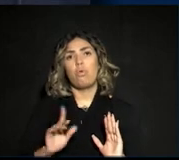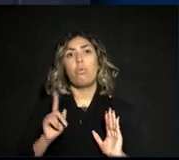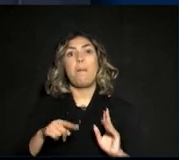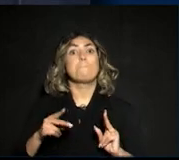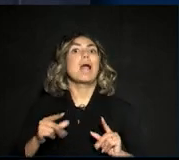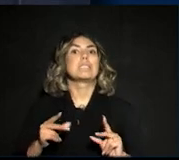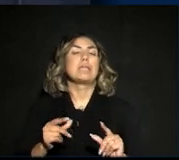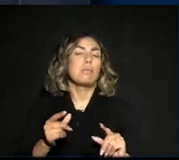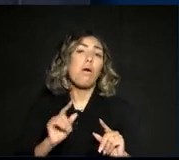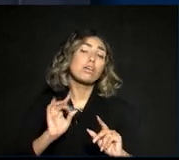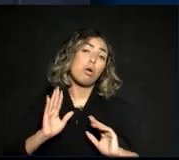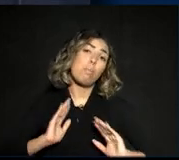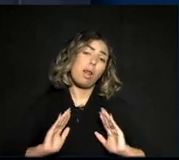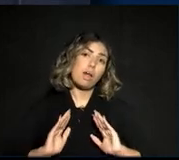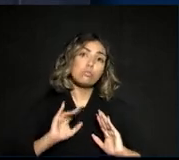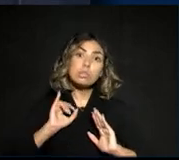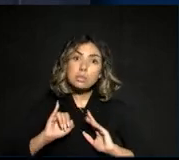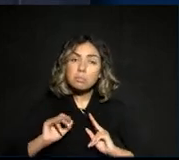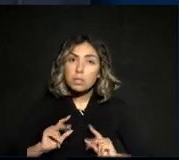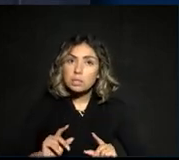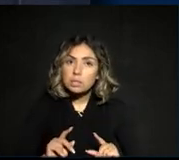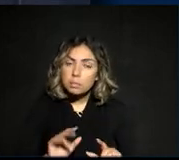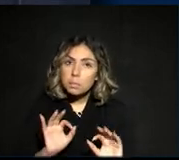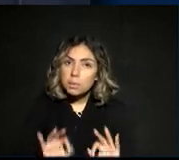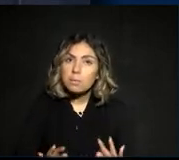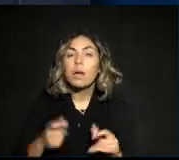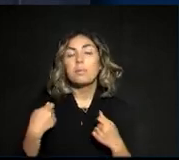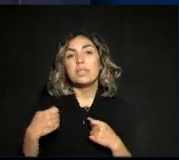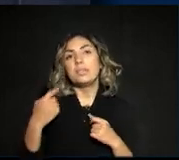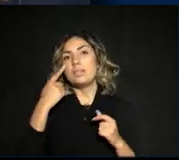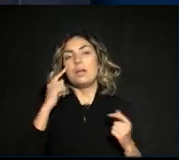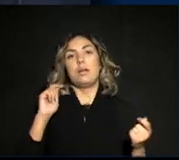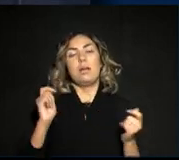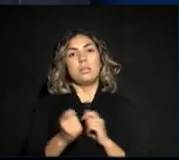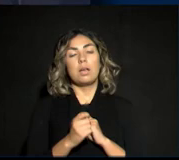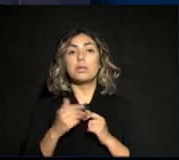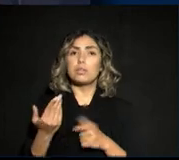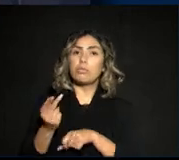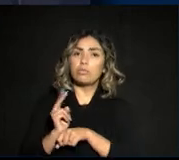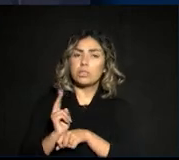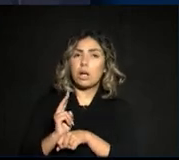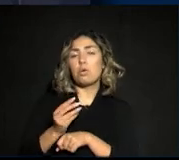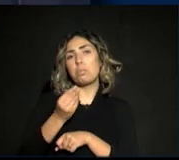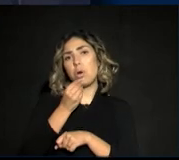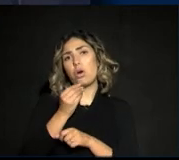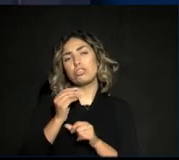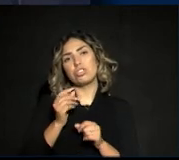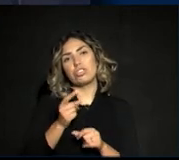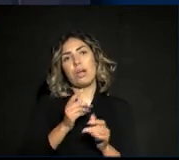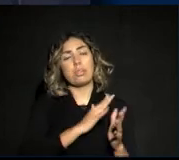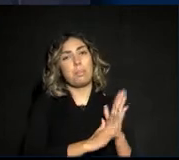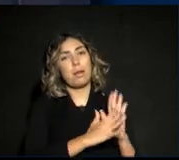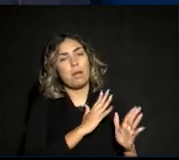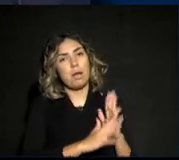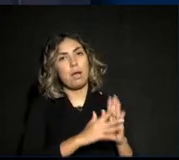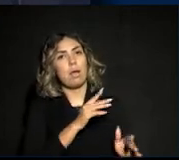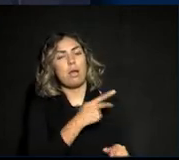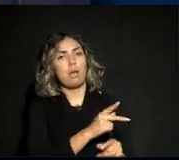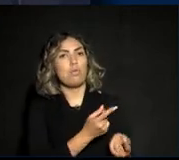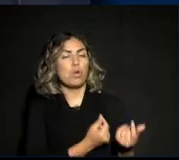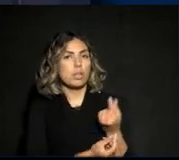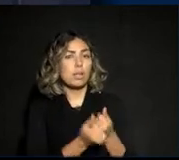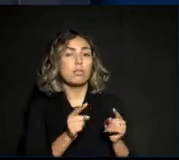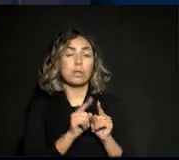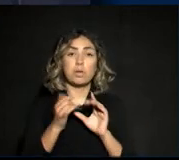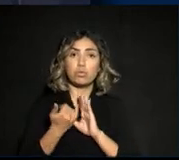tornarem permanentes, a gente vai ter que revisitar nossas hipóteses. Então, o fiscal pode sim atrapalhar o monetário, pode, essa curva de juros,